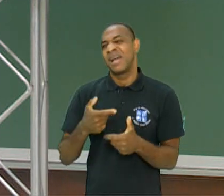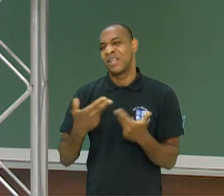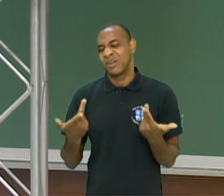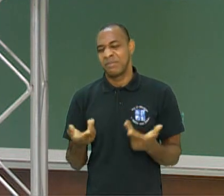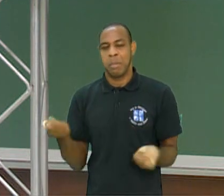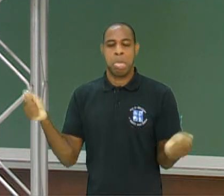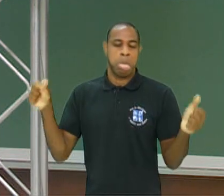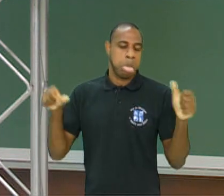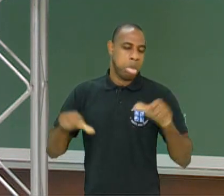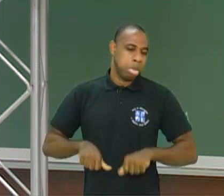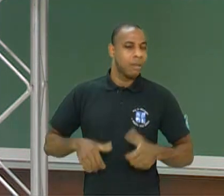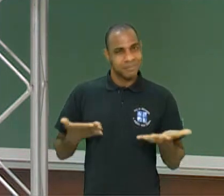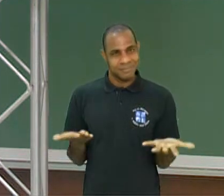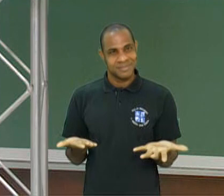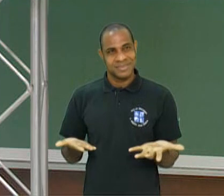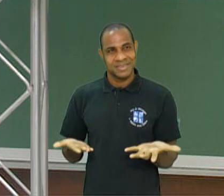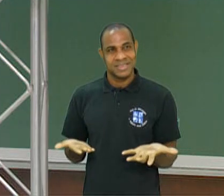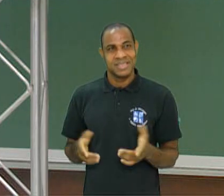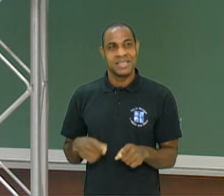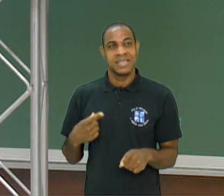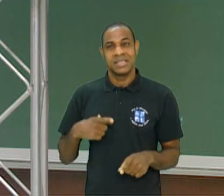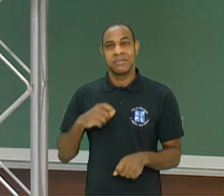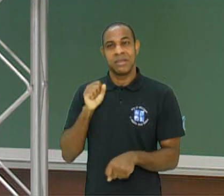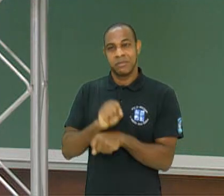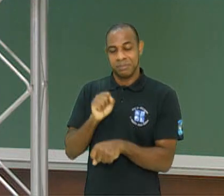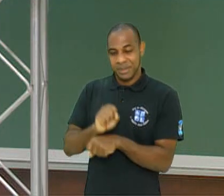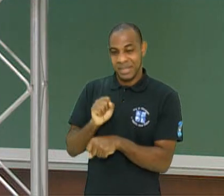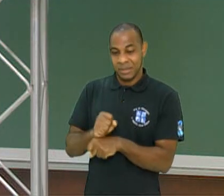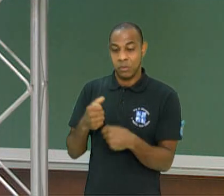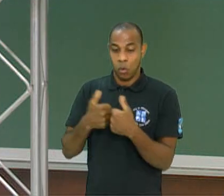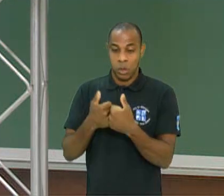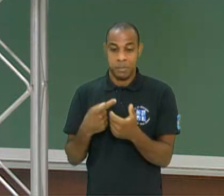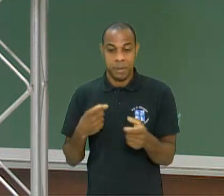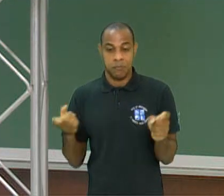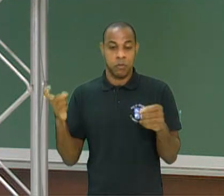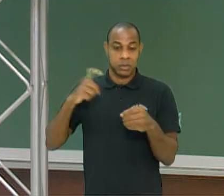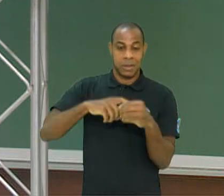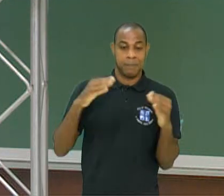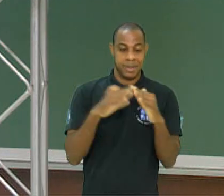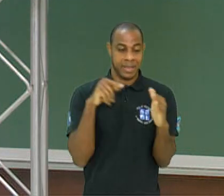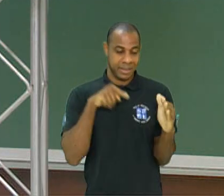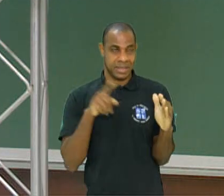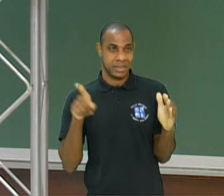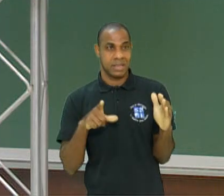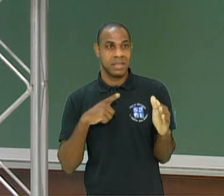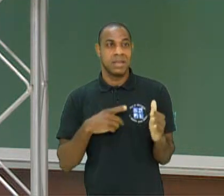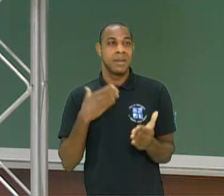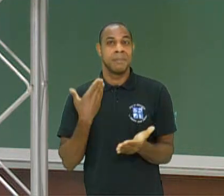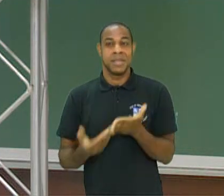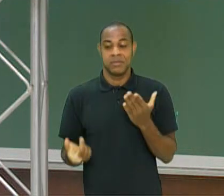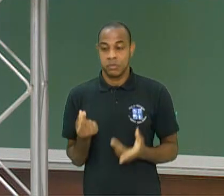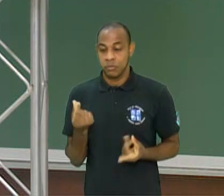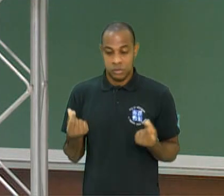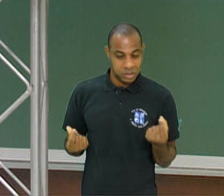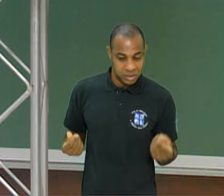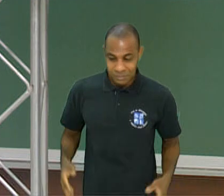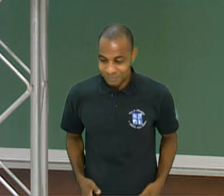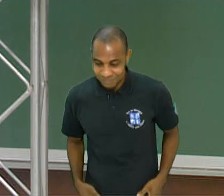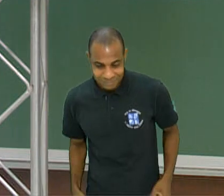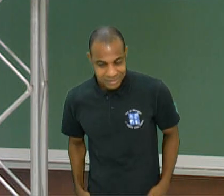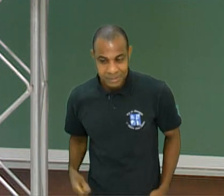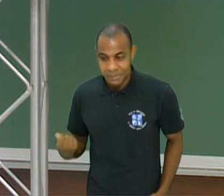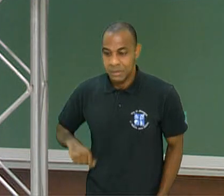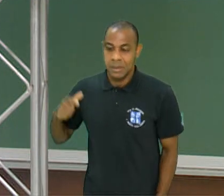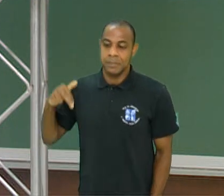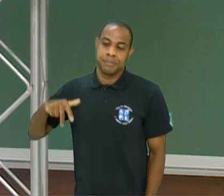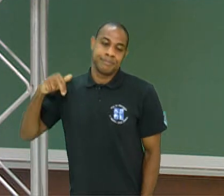mal a pior. Enquanto eu estava esperando pelo ônibus para casa, eu percebi que eu tinha perdido meu dinheiro, então eu tive que